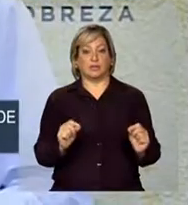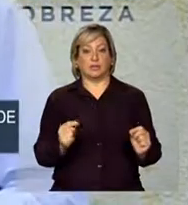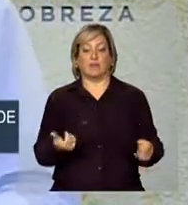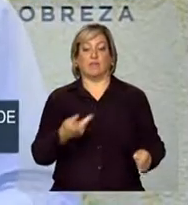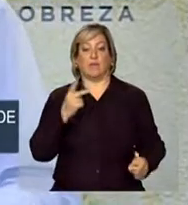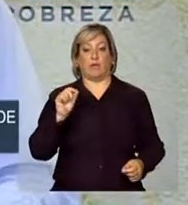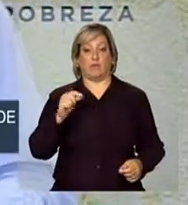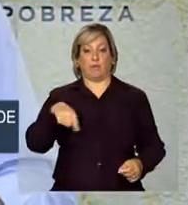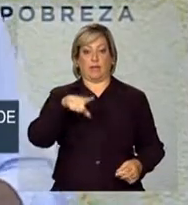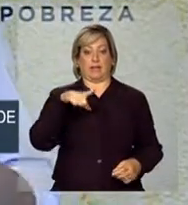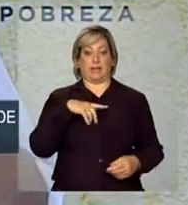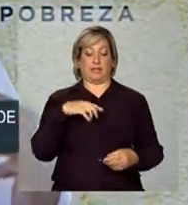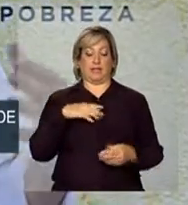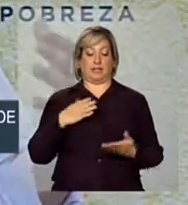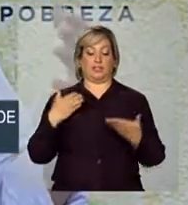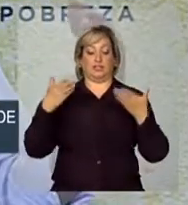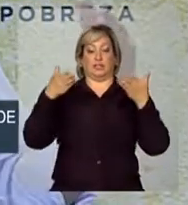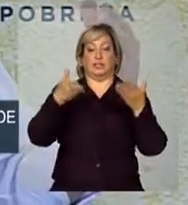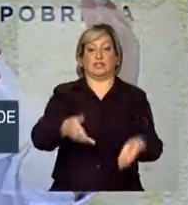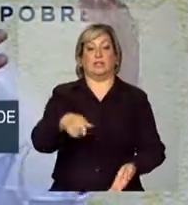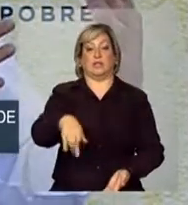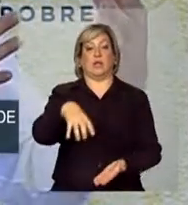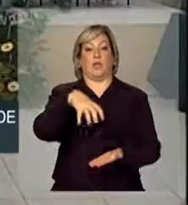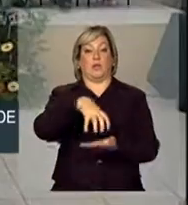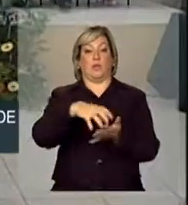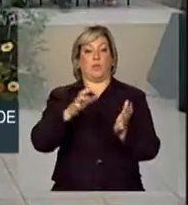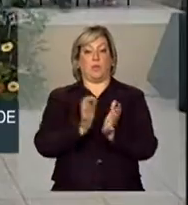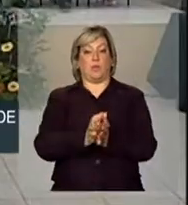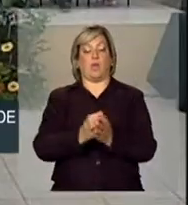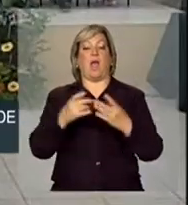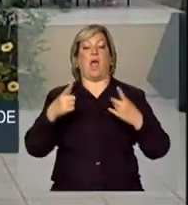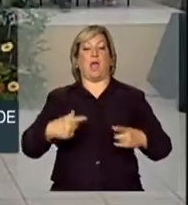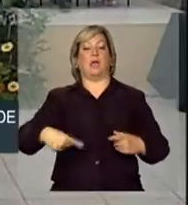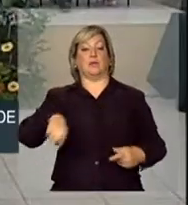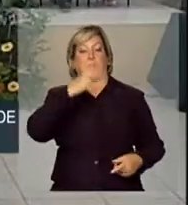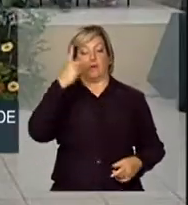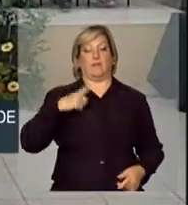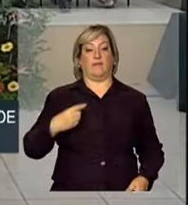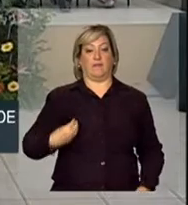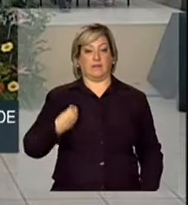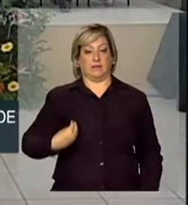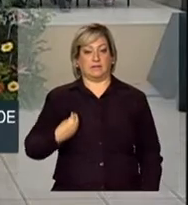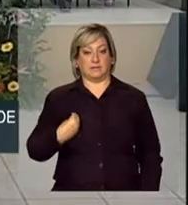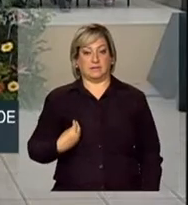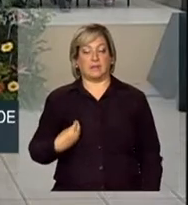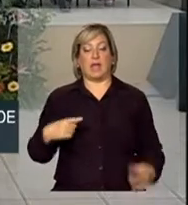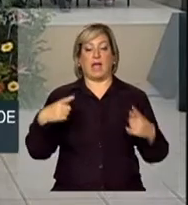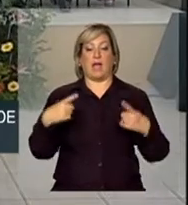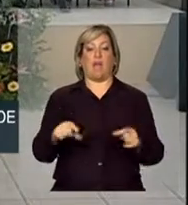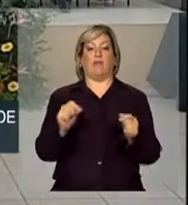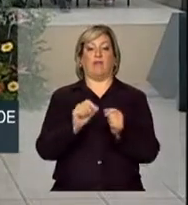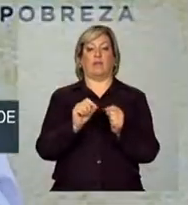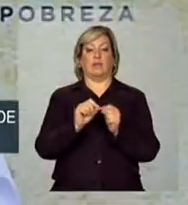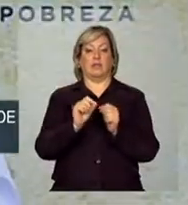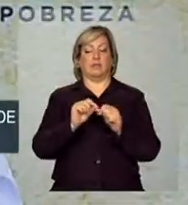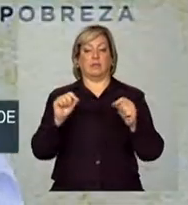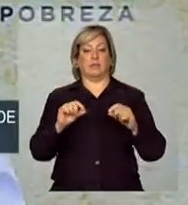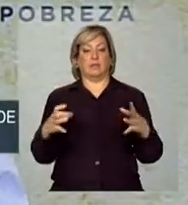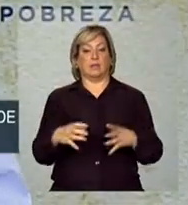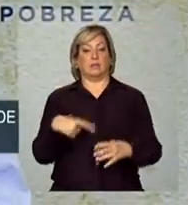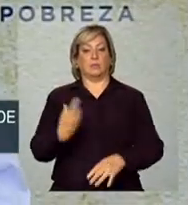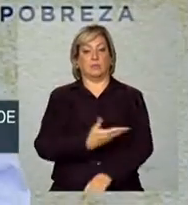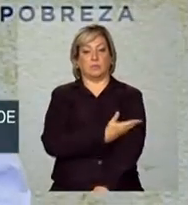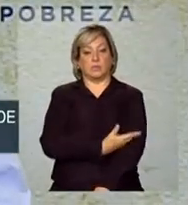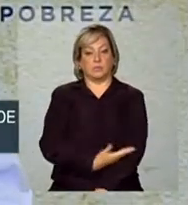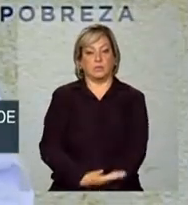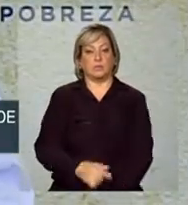chegando na comunidade de que você está chegando no local onde as pessoas vivem aonde constrói os hábitos se a